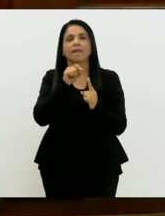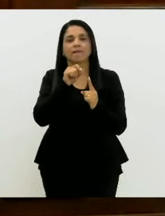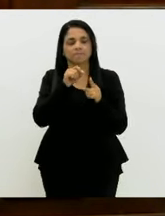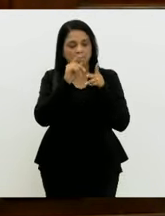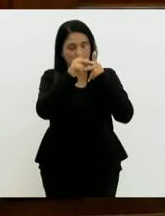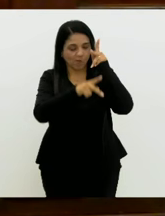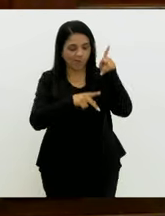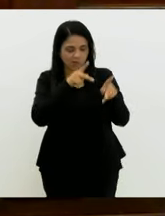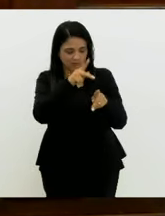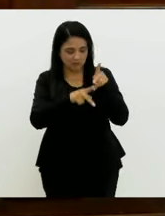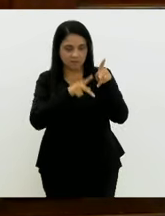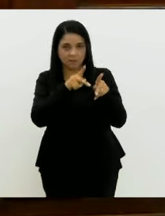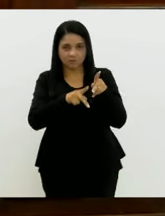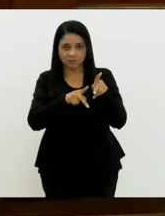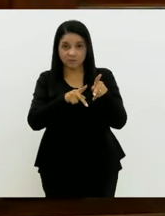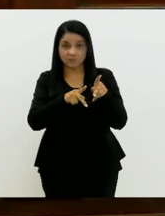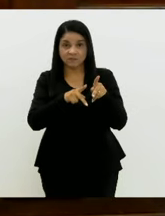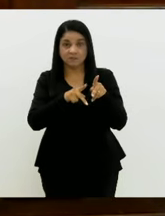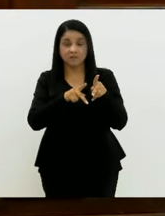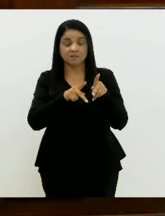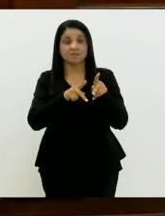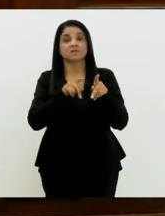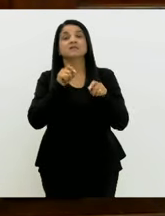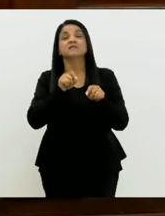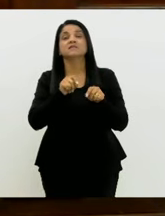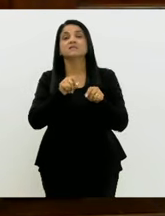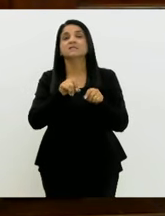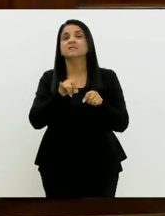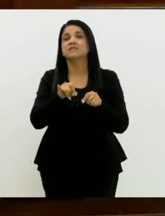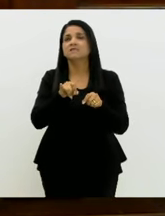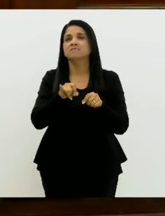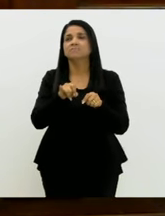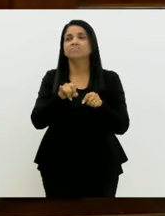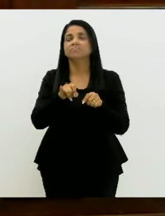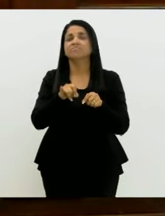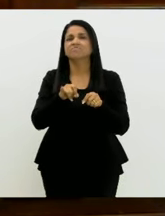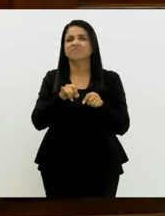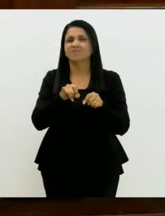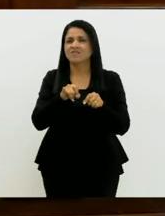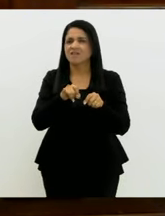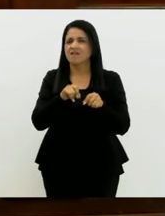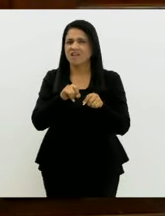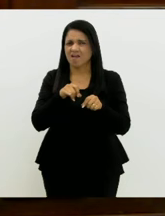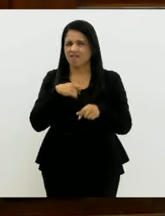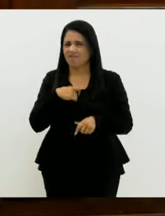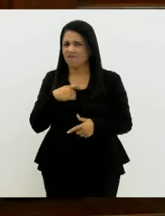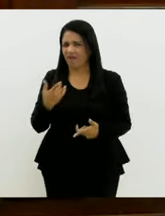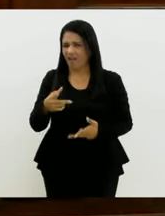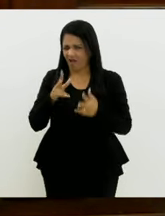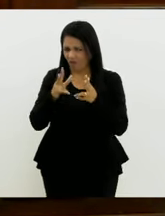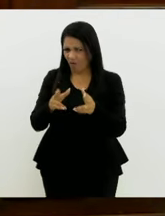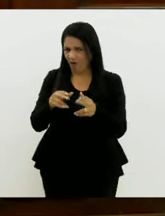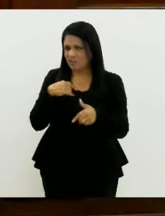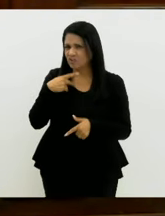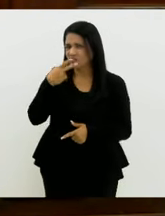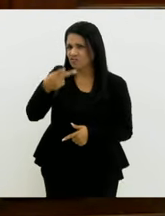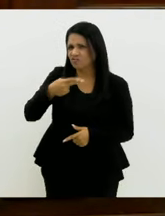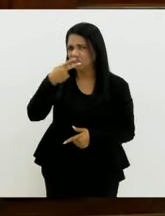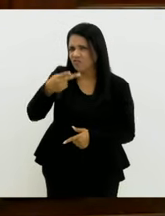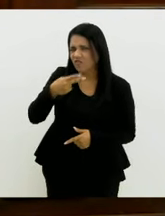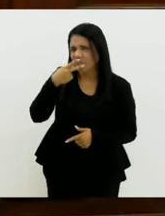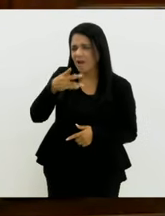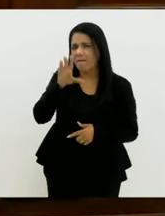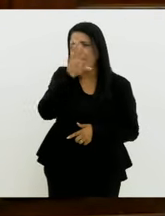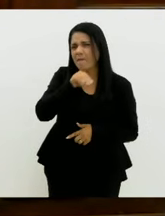nós fizermos dessa forma, aí sim o aceito está do lado. Agora, ficar de papagaio, de pirata, contando histórias, se nem sequer teve